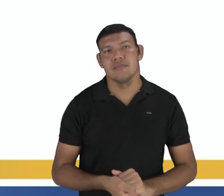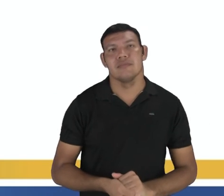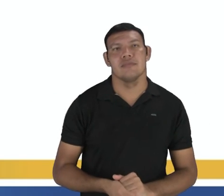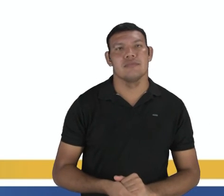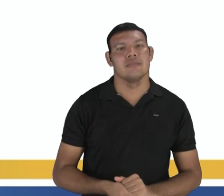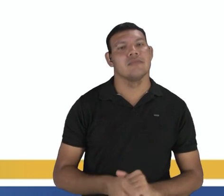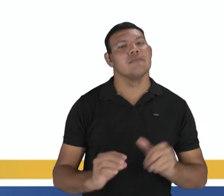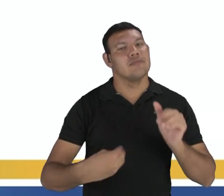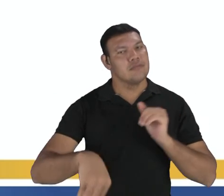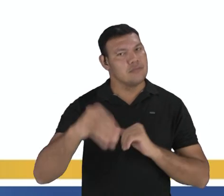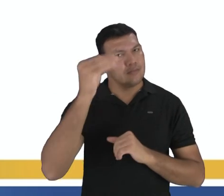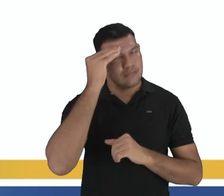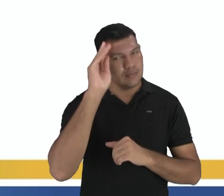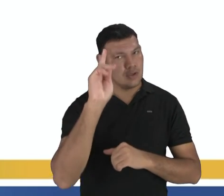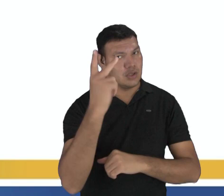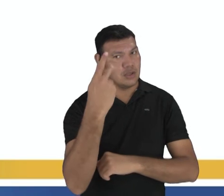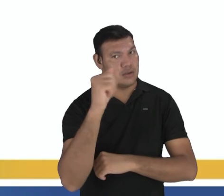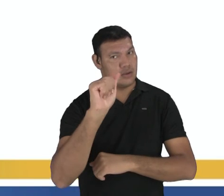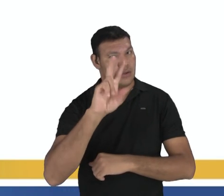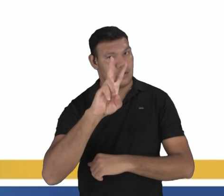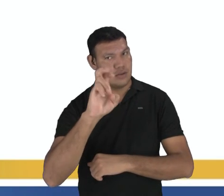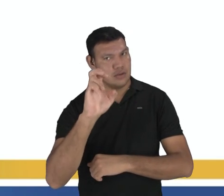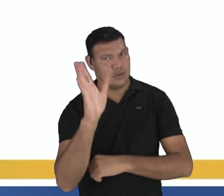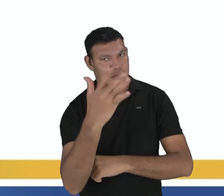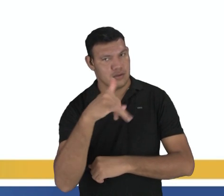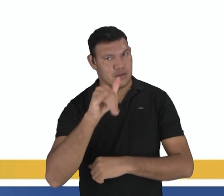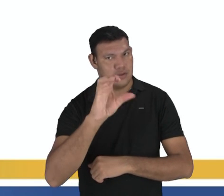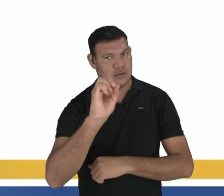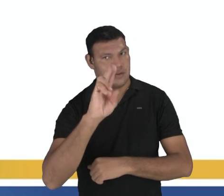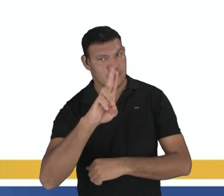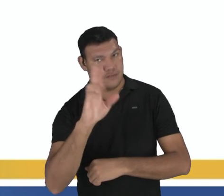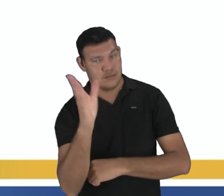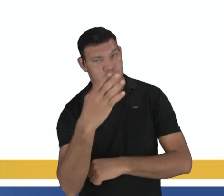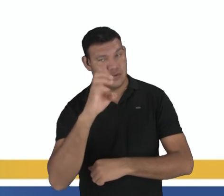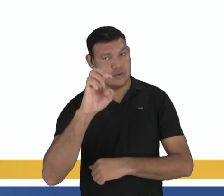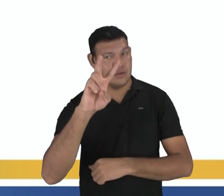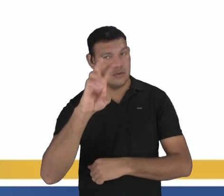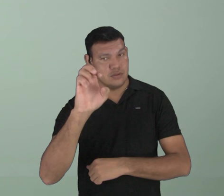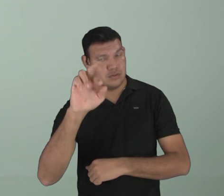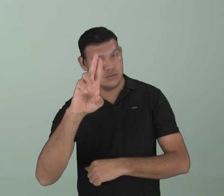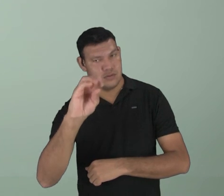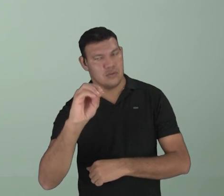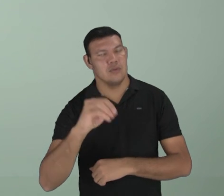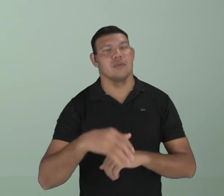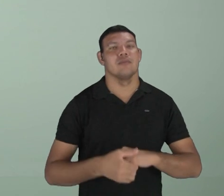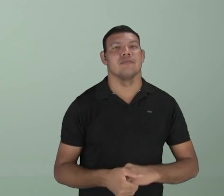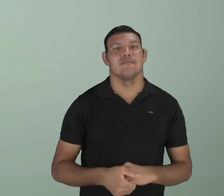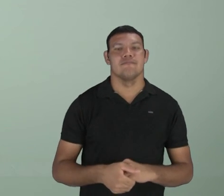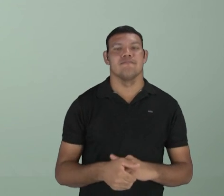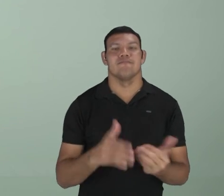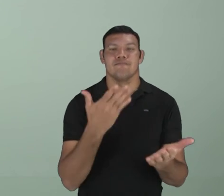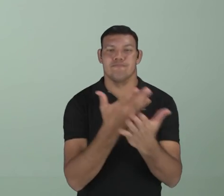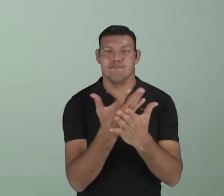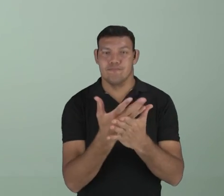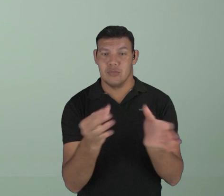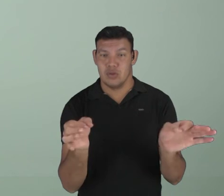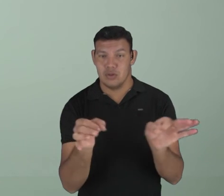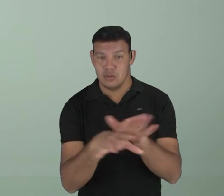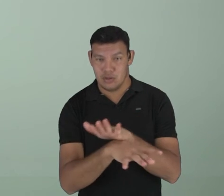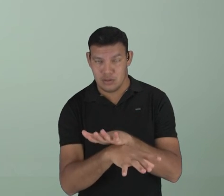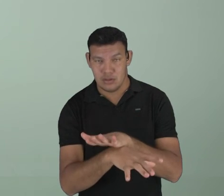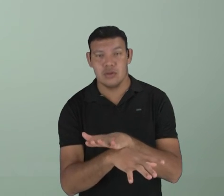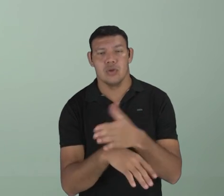memorizem have you ever. E, terminando a aula de vocês aqui, não parem, continuem